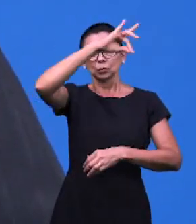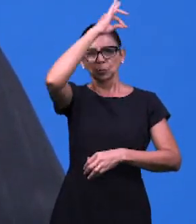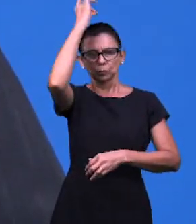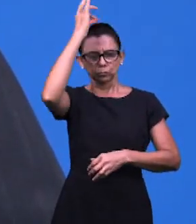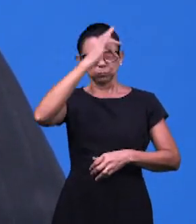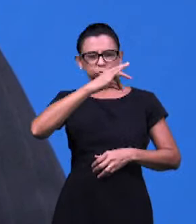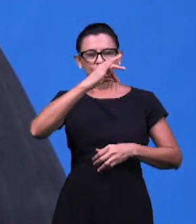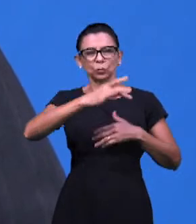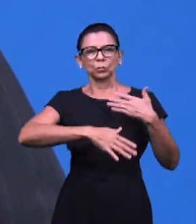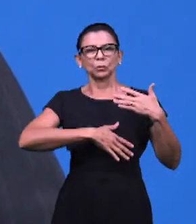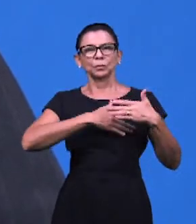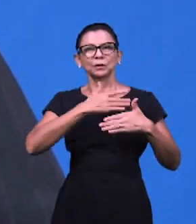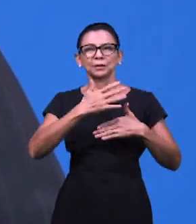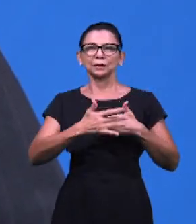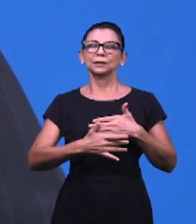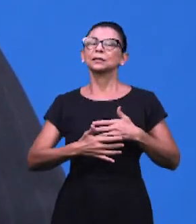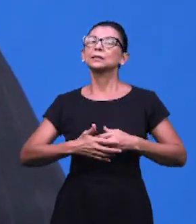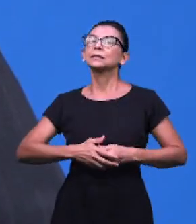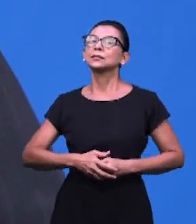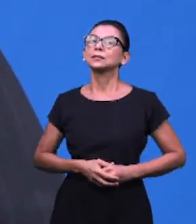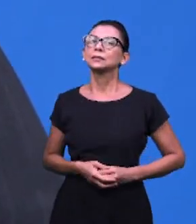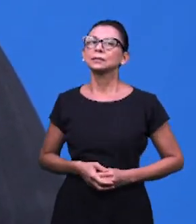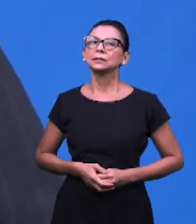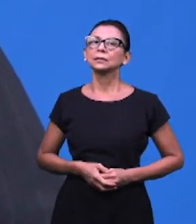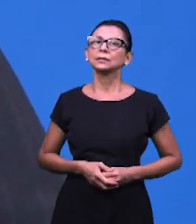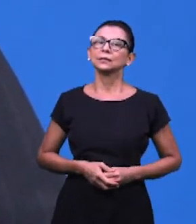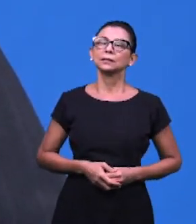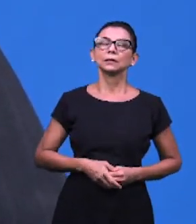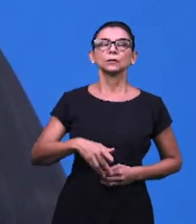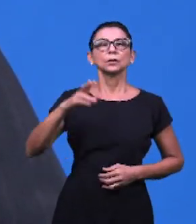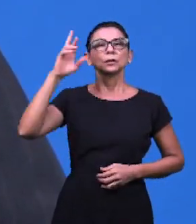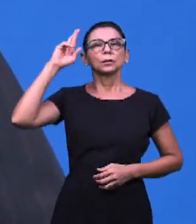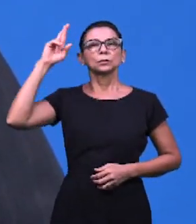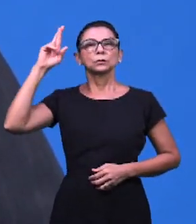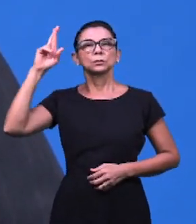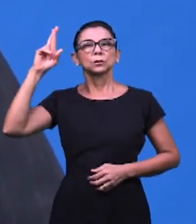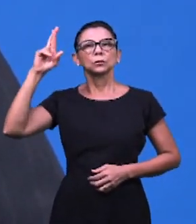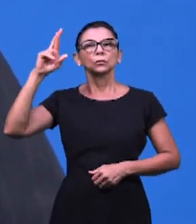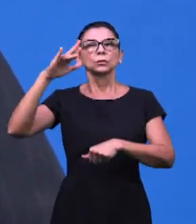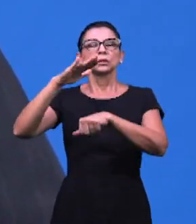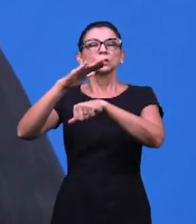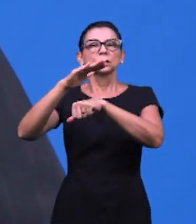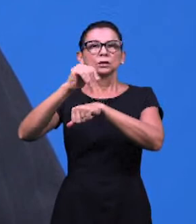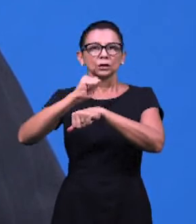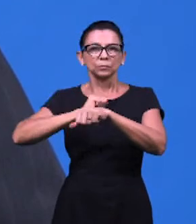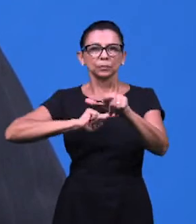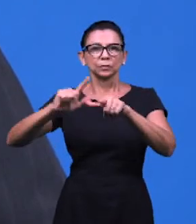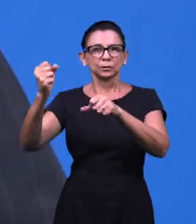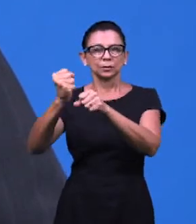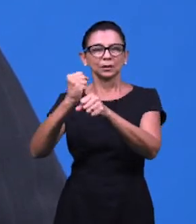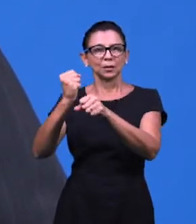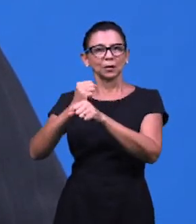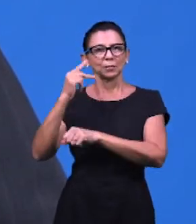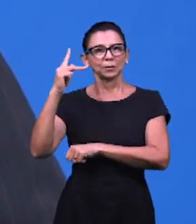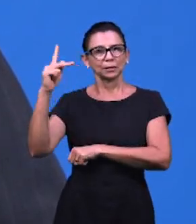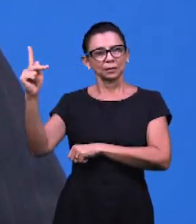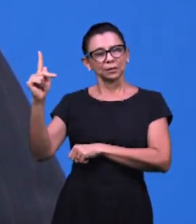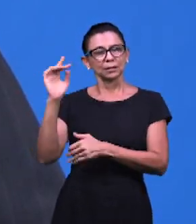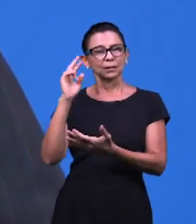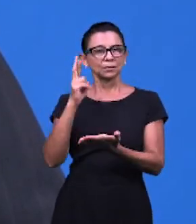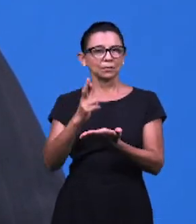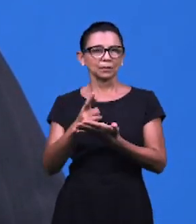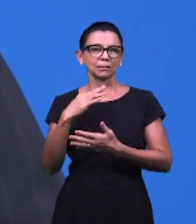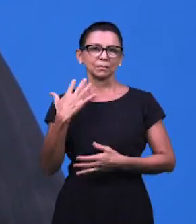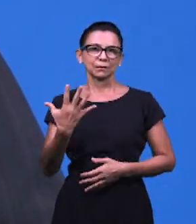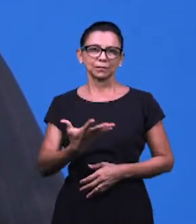a condição dada pelo Senhor, não é? Àqueles que o Senhor chama para realizar a obra do Senhor.